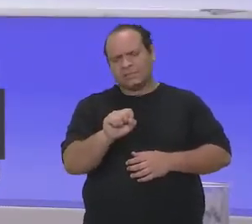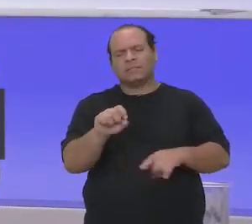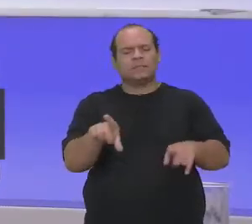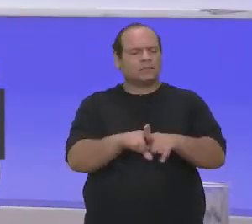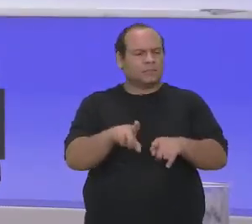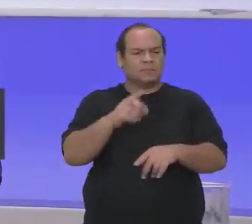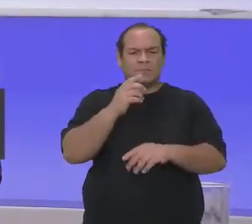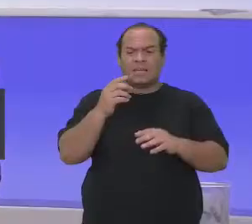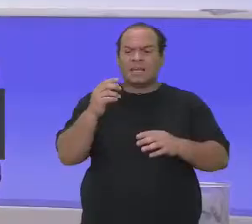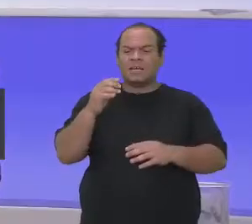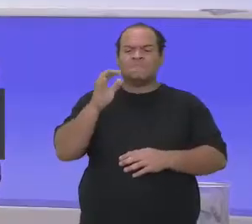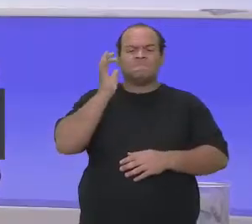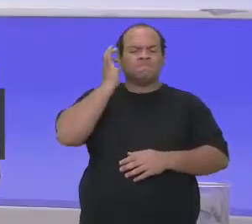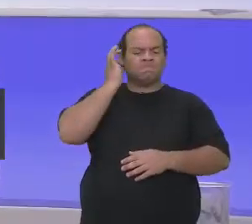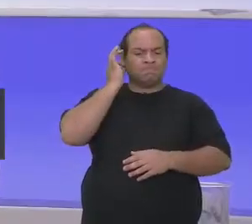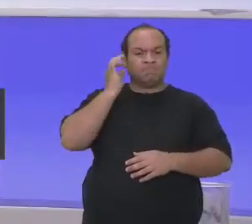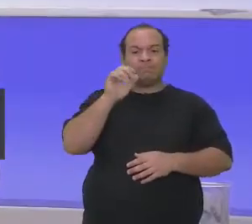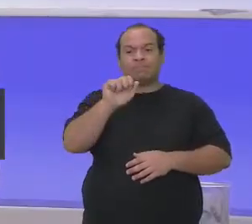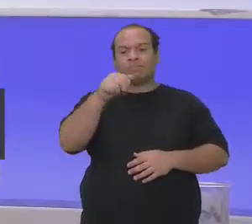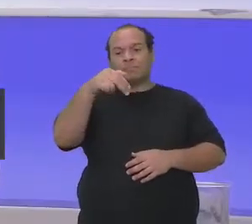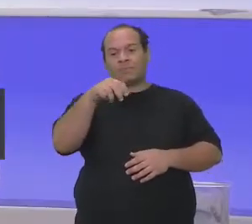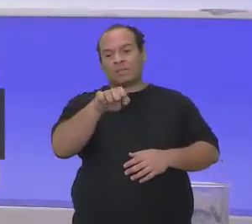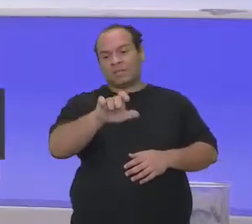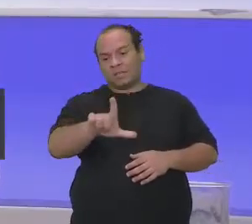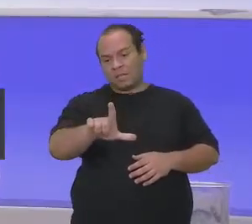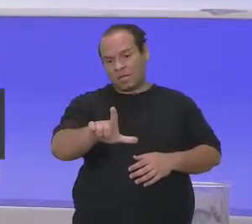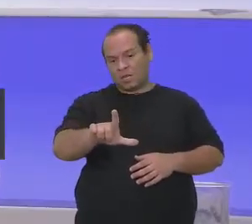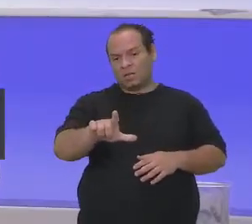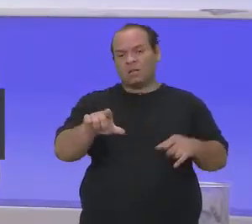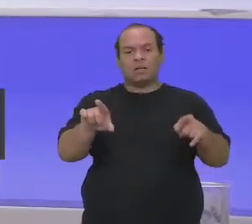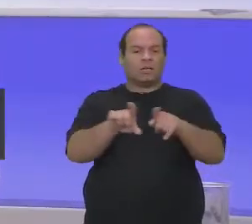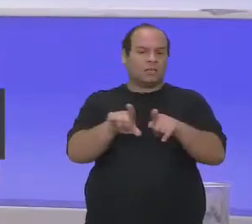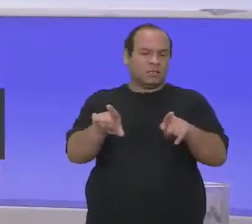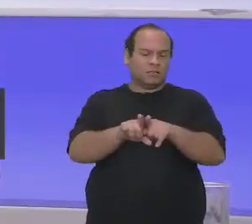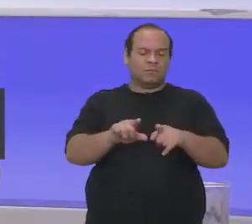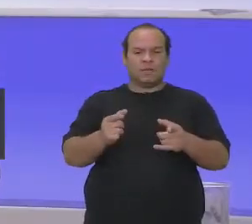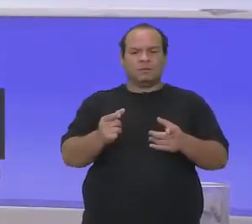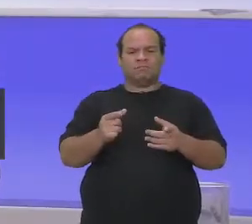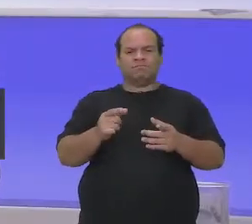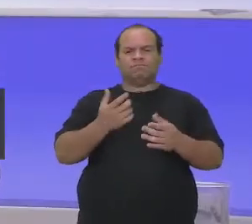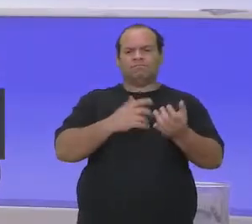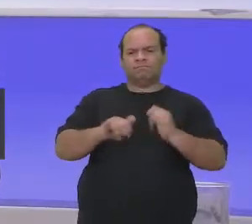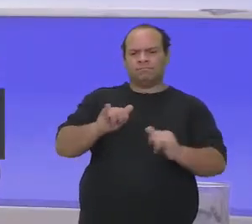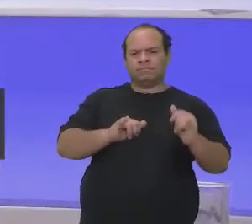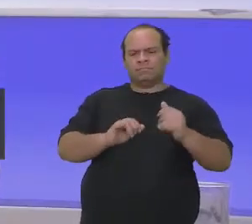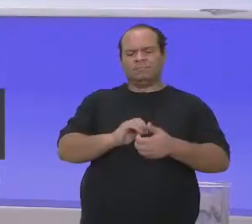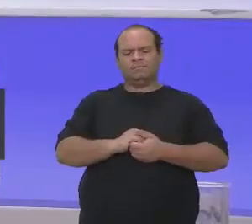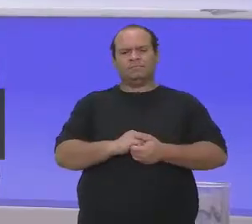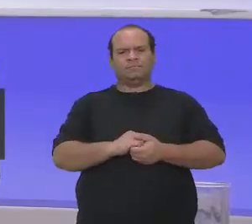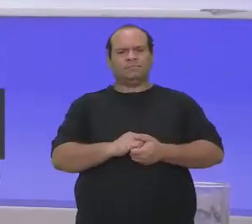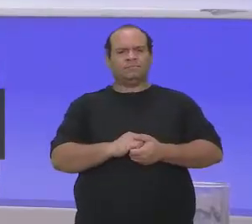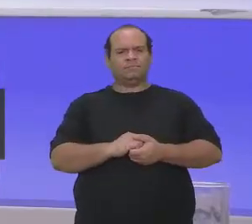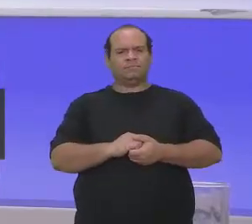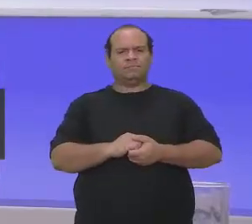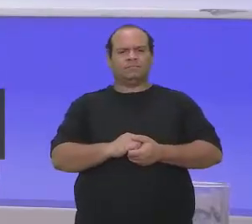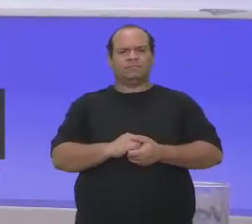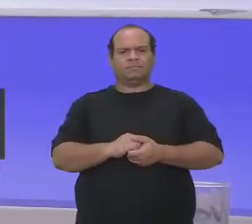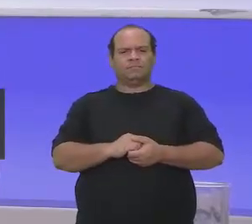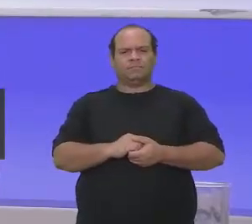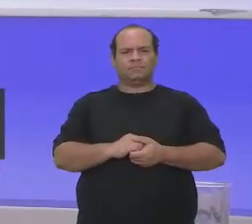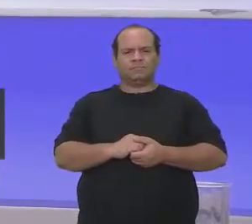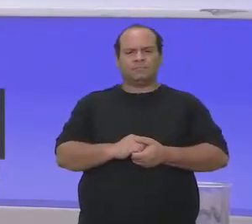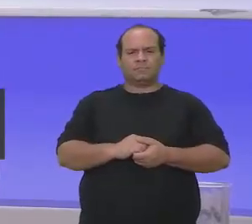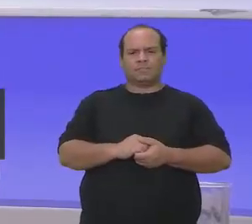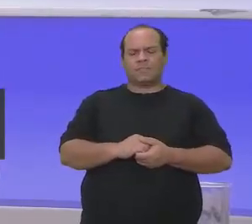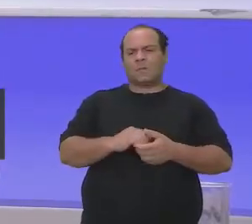pesquisa. A ANEEL também são incríveis. E as distribuidoras, aí fica aí, acho que a